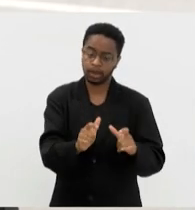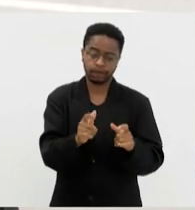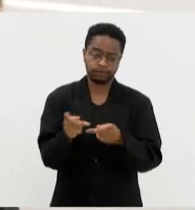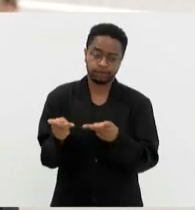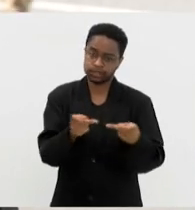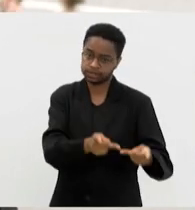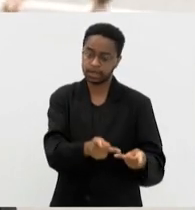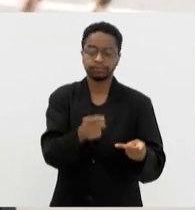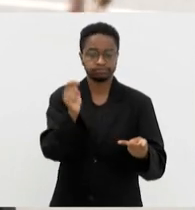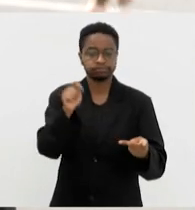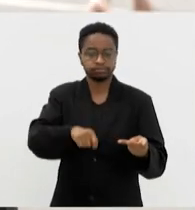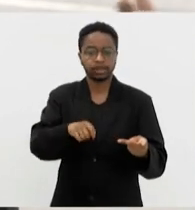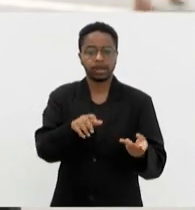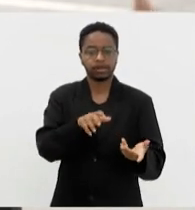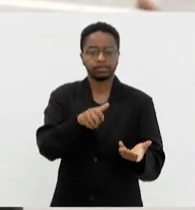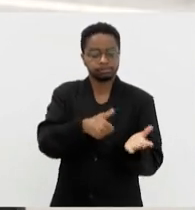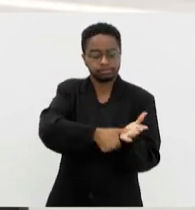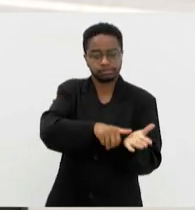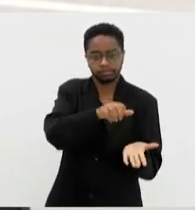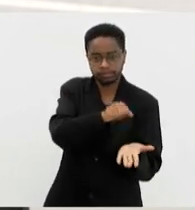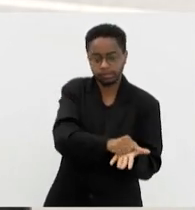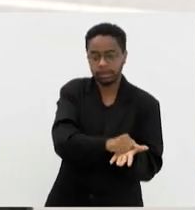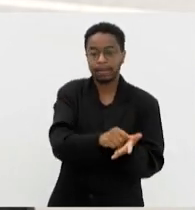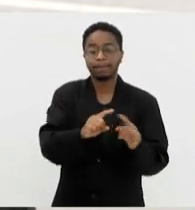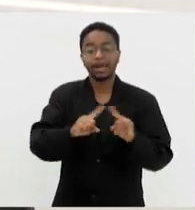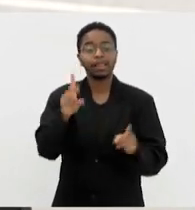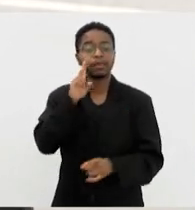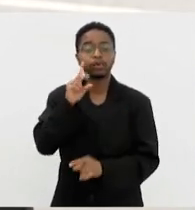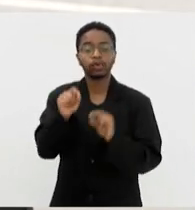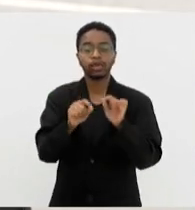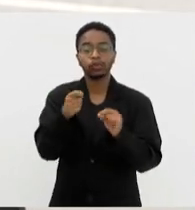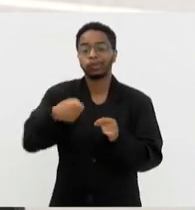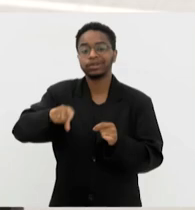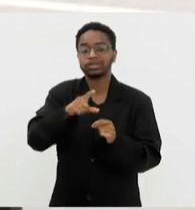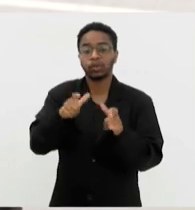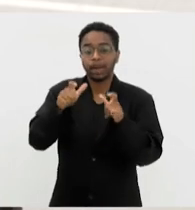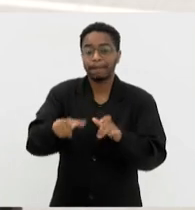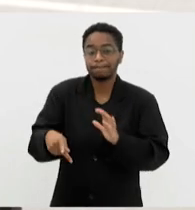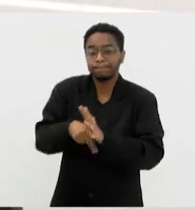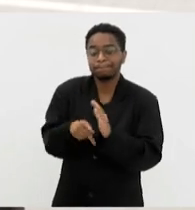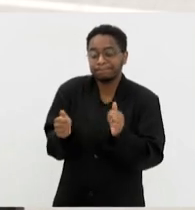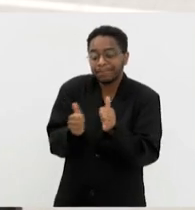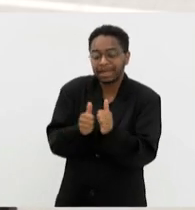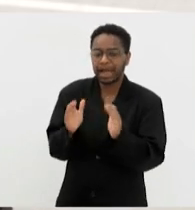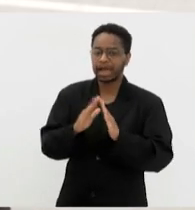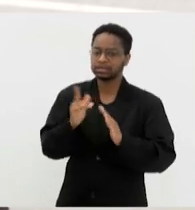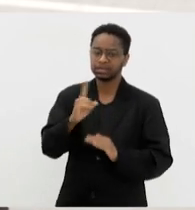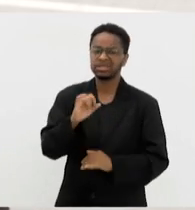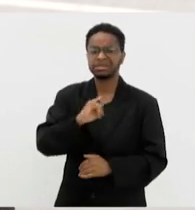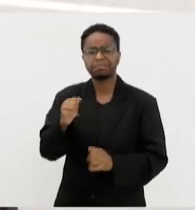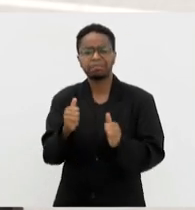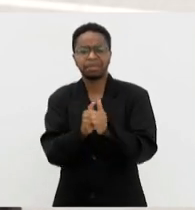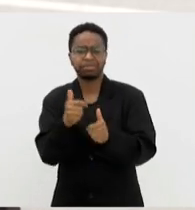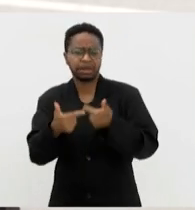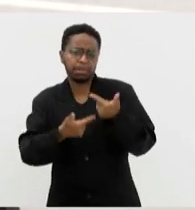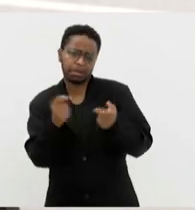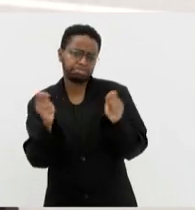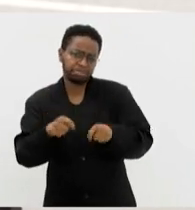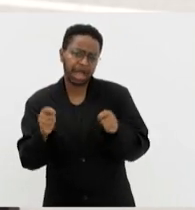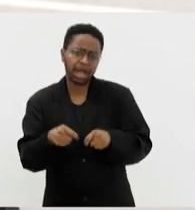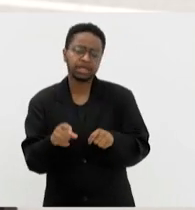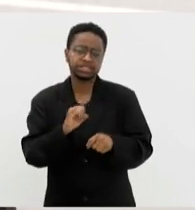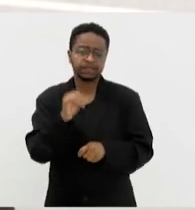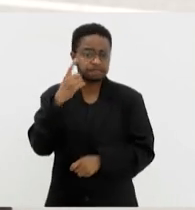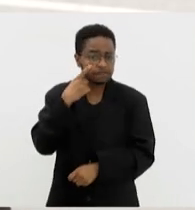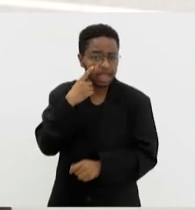e ter a biometria coletada. Lembrando que ele não precisa coletar na zona eleitoral perto da casa dele, não. Está perto do trabalho, passou e viu uma ação,